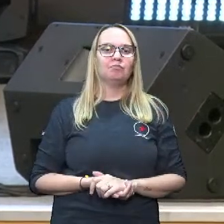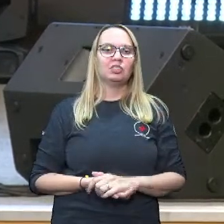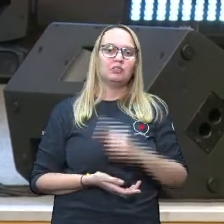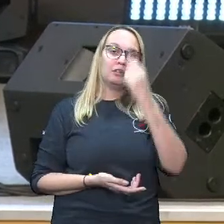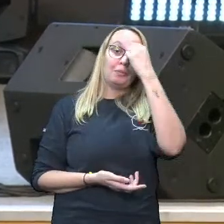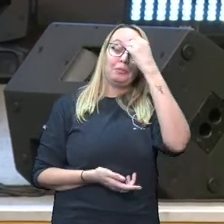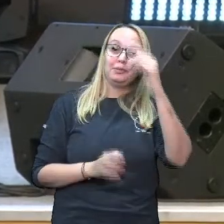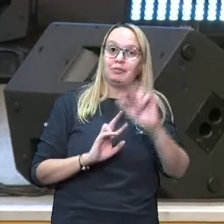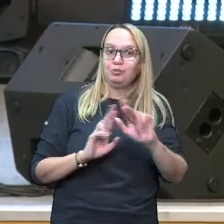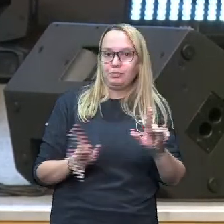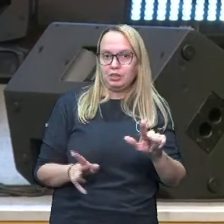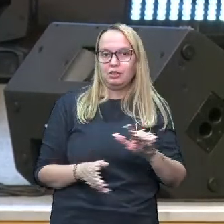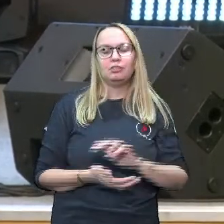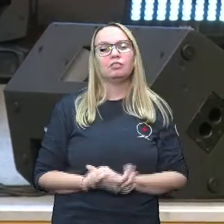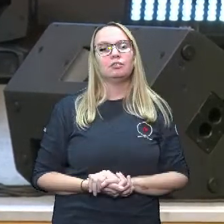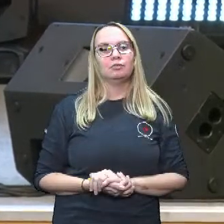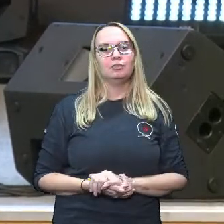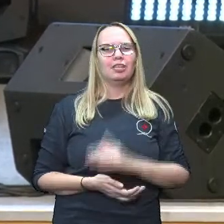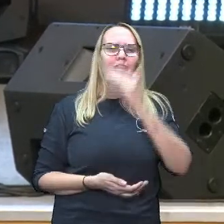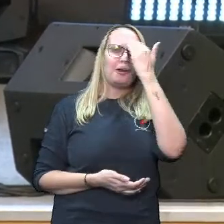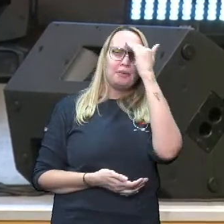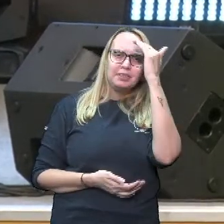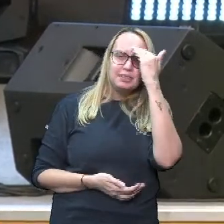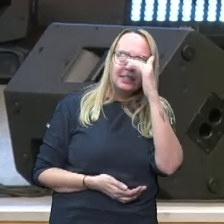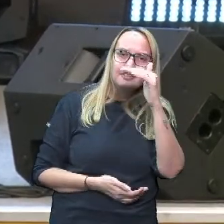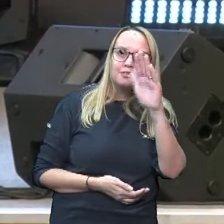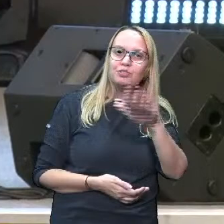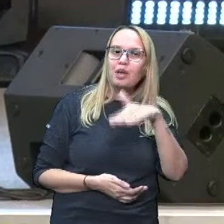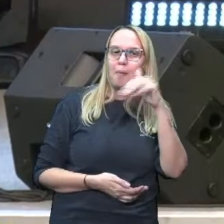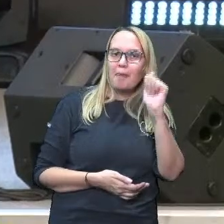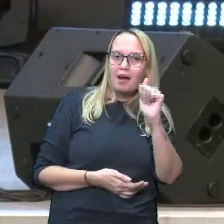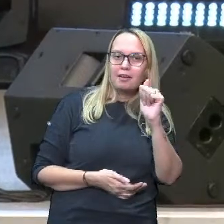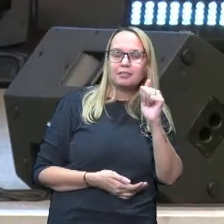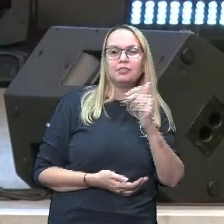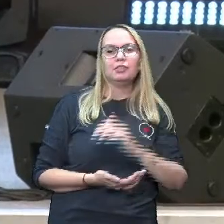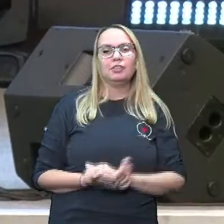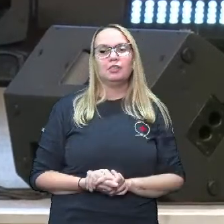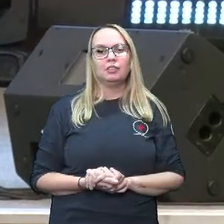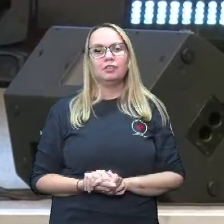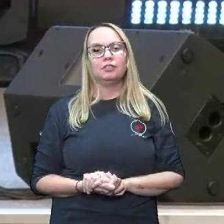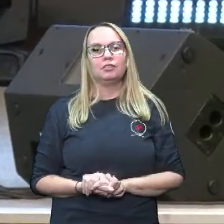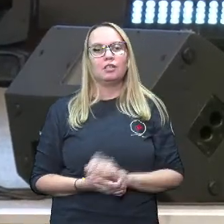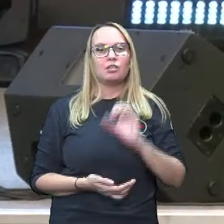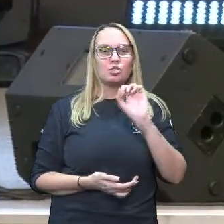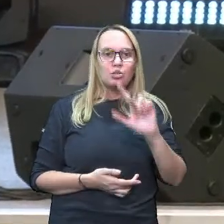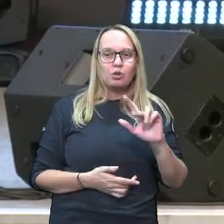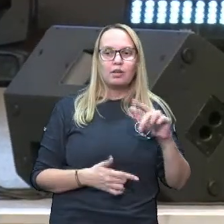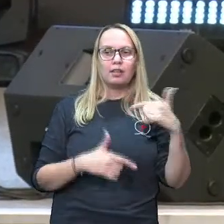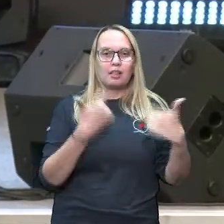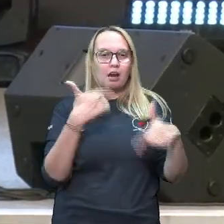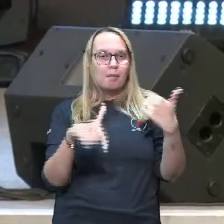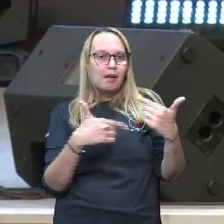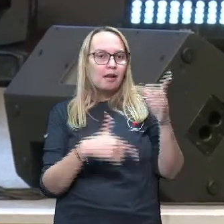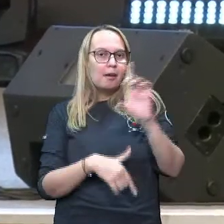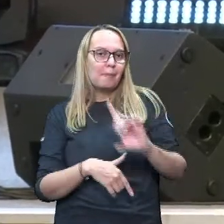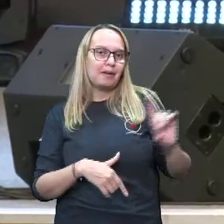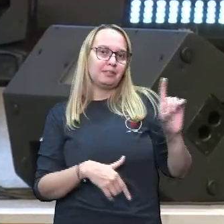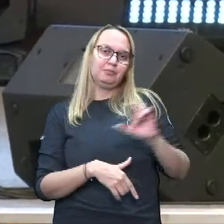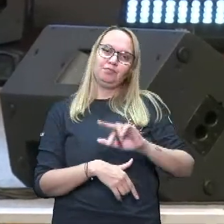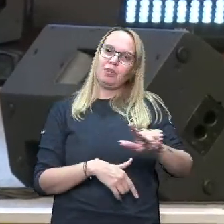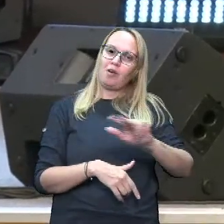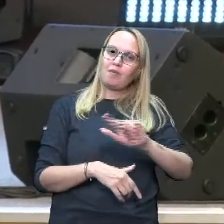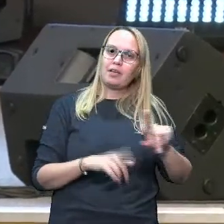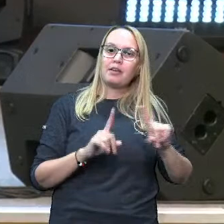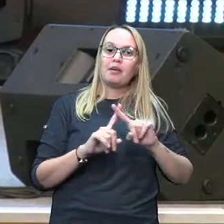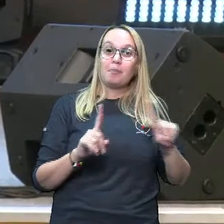diferenciada. Hoje eu já entendo que um chamado não tem a ver só com trabalhar para Deus, mas tem a ver